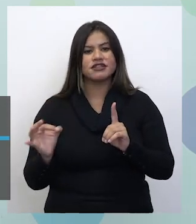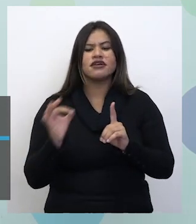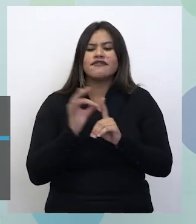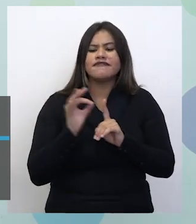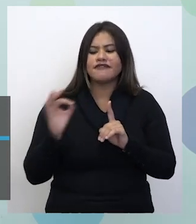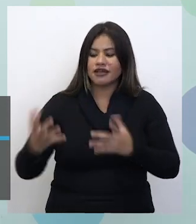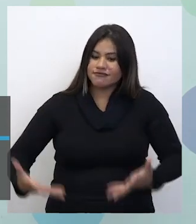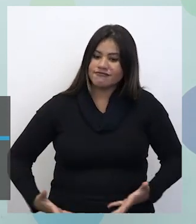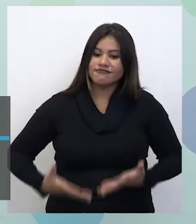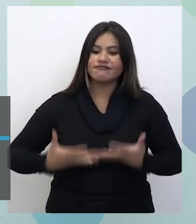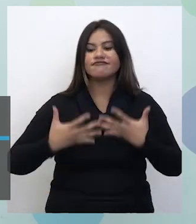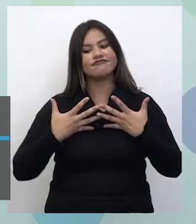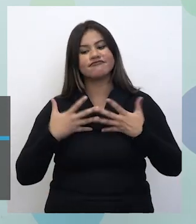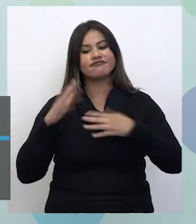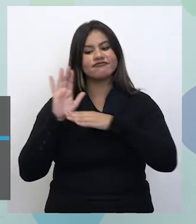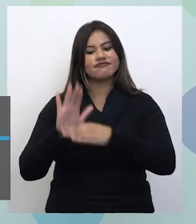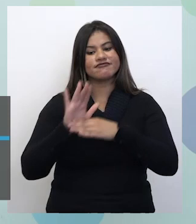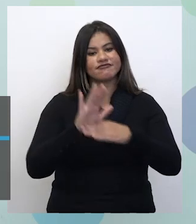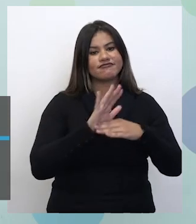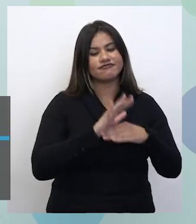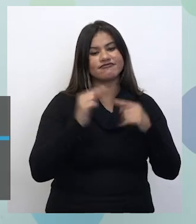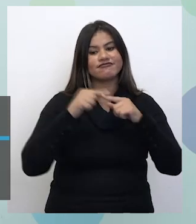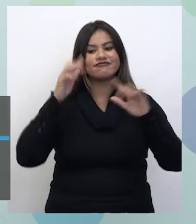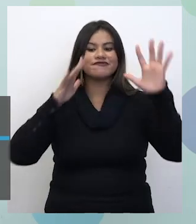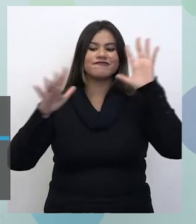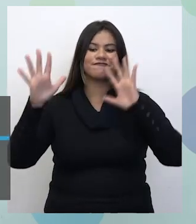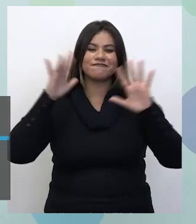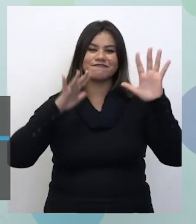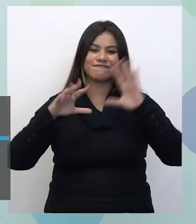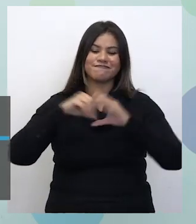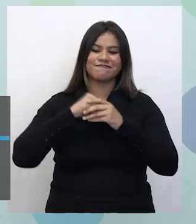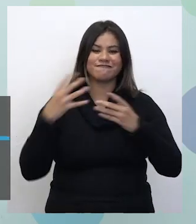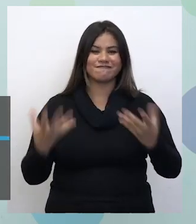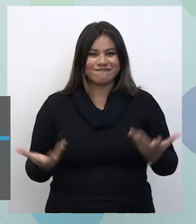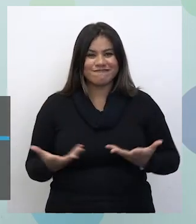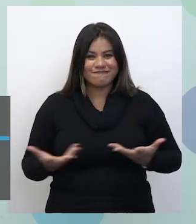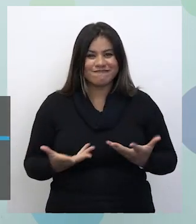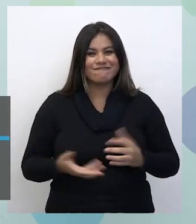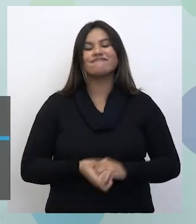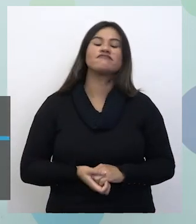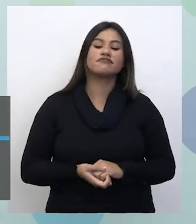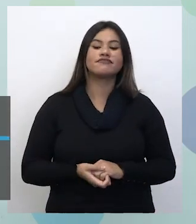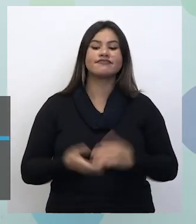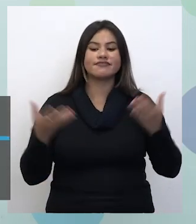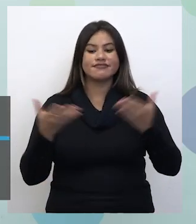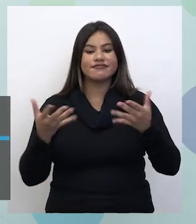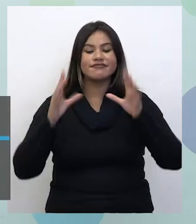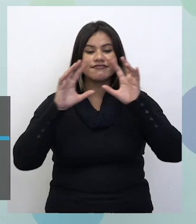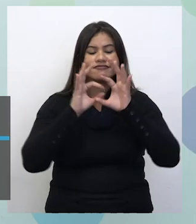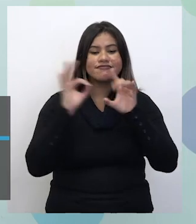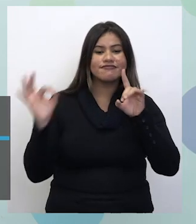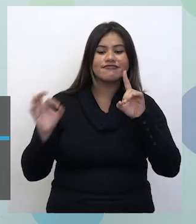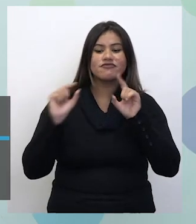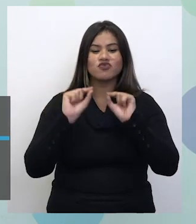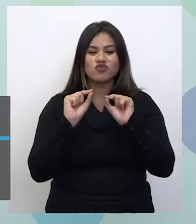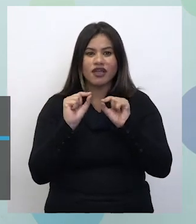nos inspirar, que possa ajudar na reflexão do conteúdo da nossa aula de hoje. E a frase que nós trouxemos hoje de presente